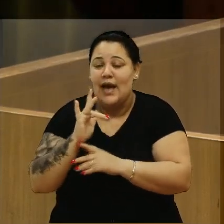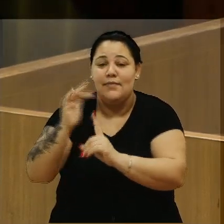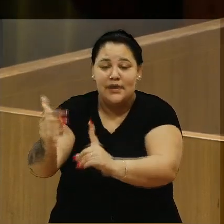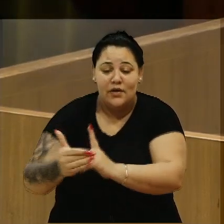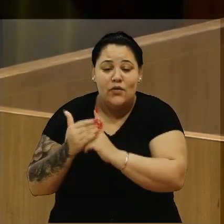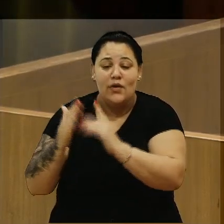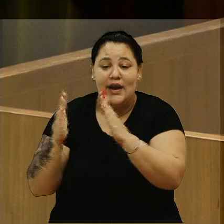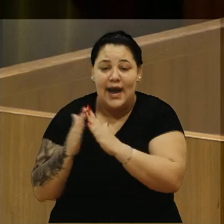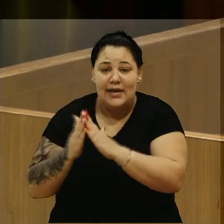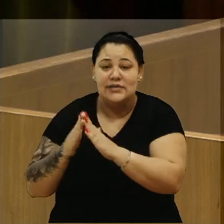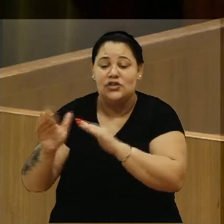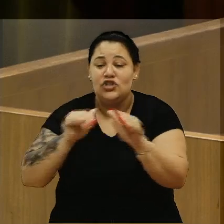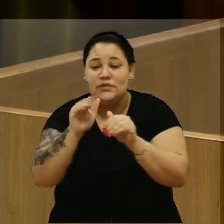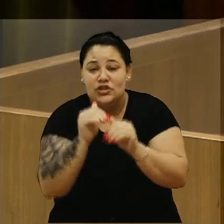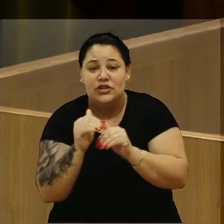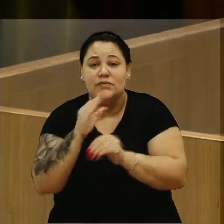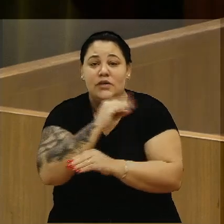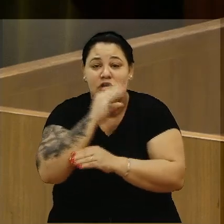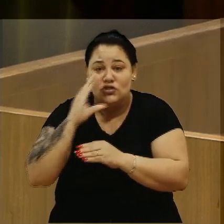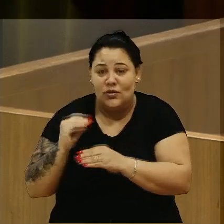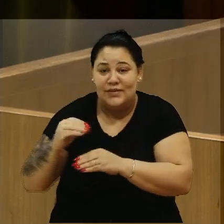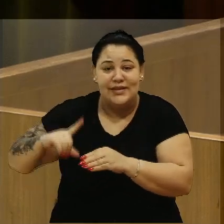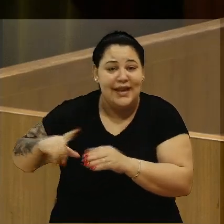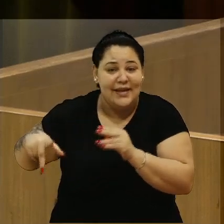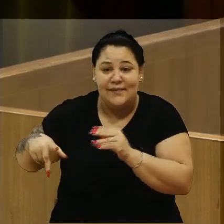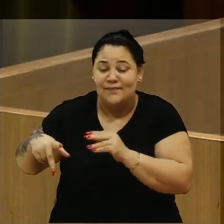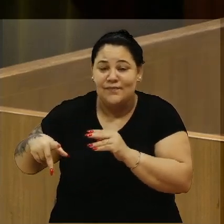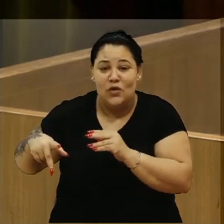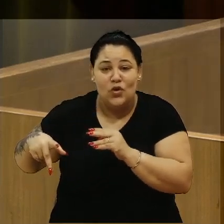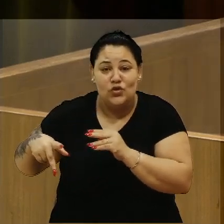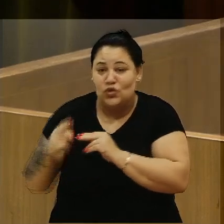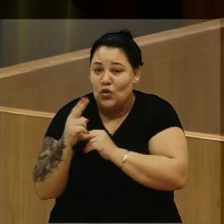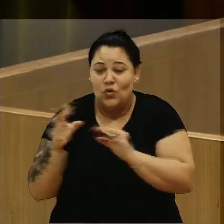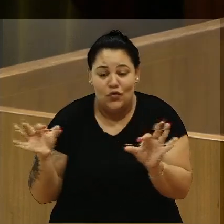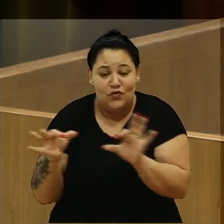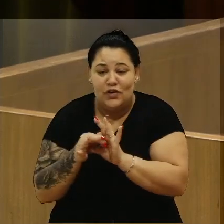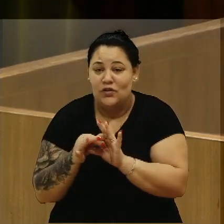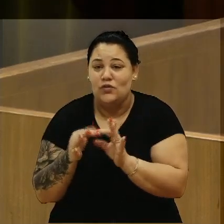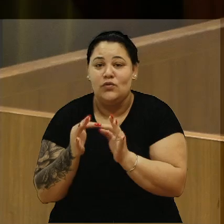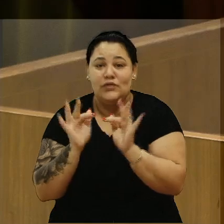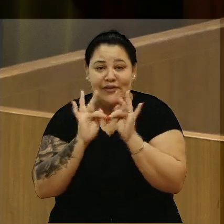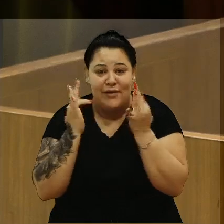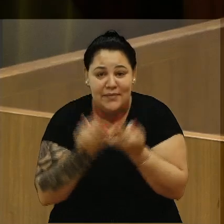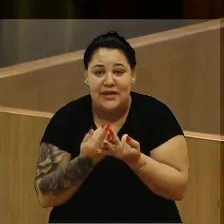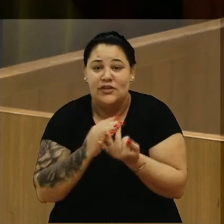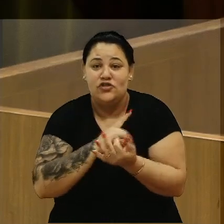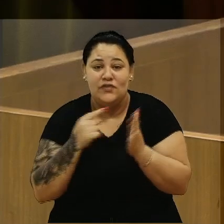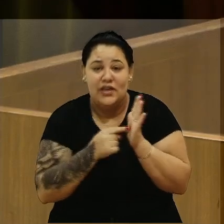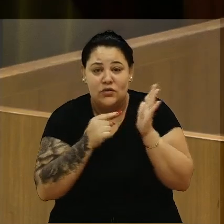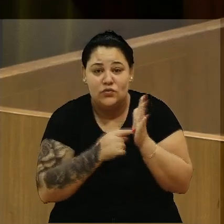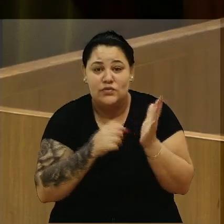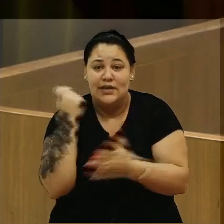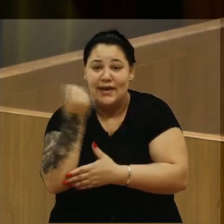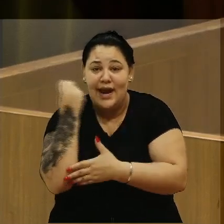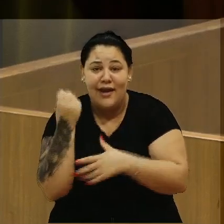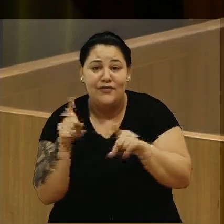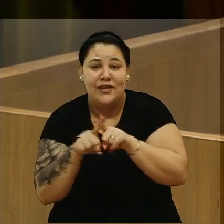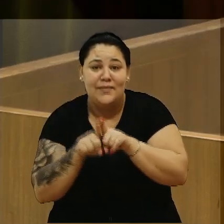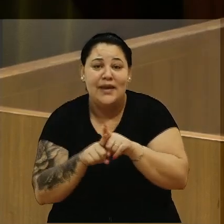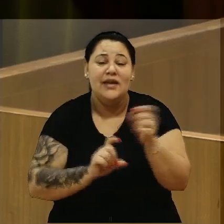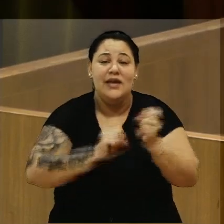crianças e adolescentes que estão com rompimento do vínculo familiar. Tive denúncias graves sobre os abrigos, uma delas é a questão da limpeza,